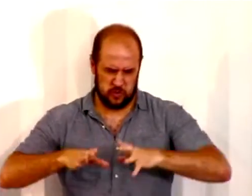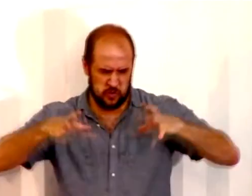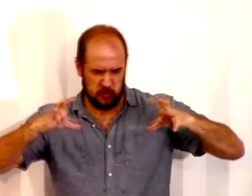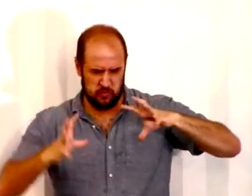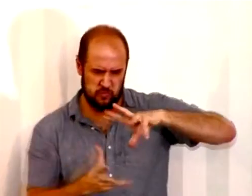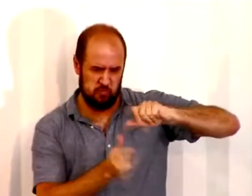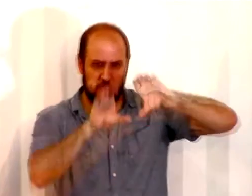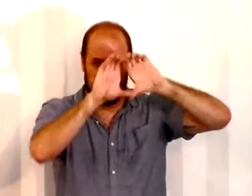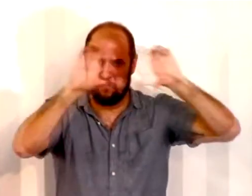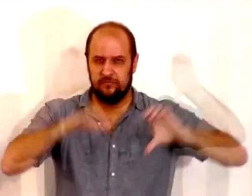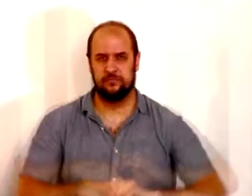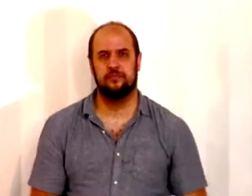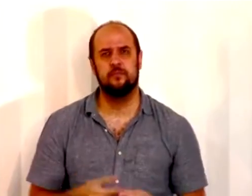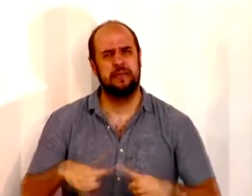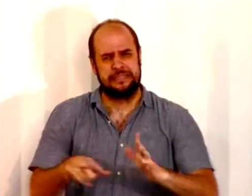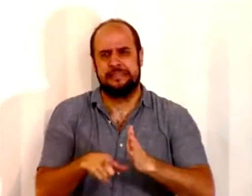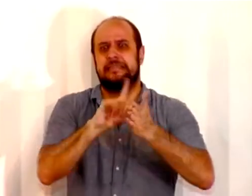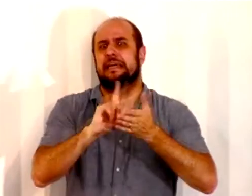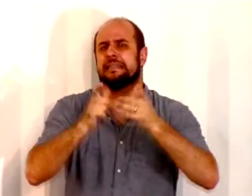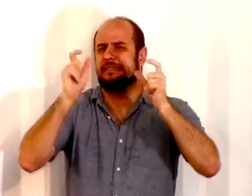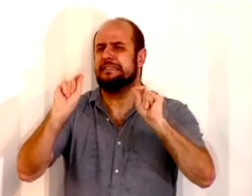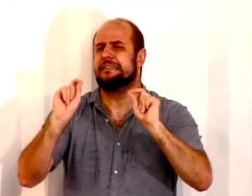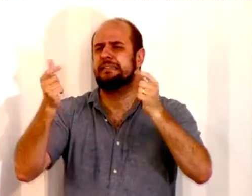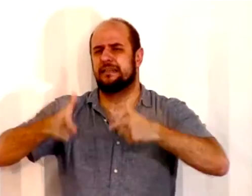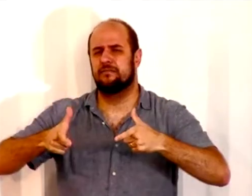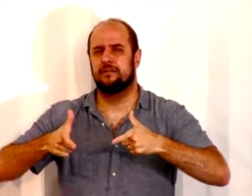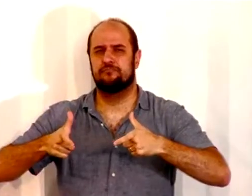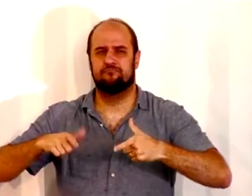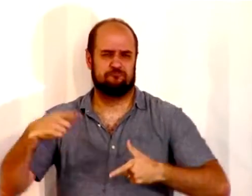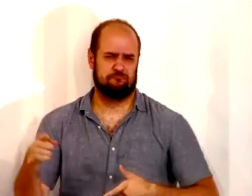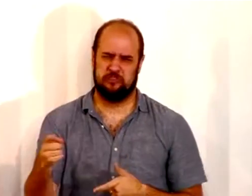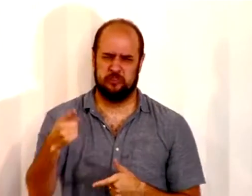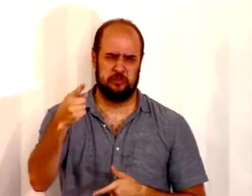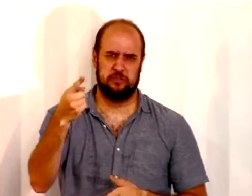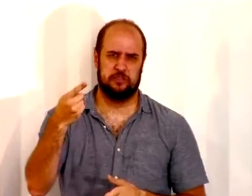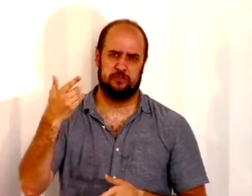antes do princípio, onde era este lugar? Na eternidade.